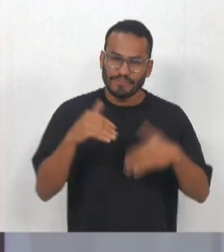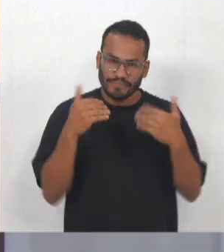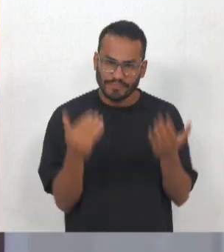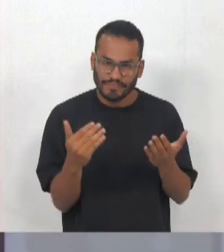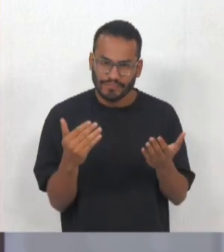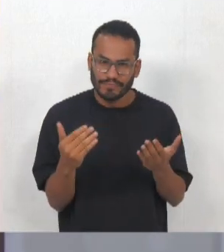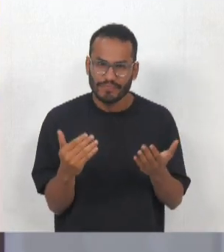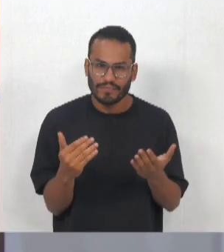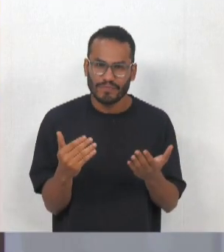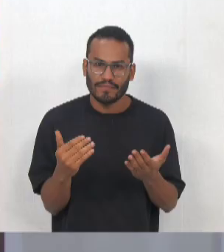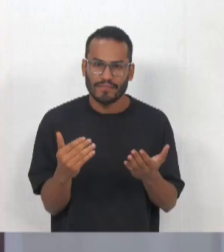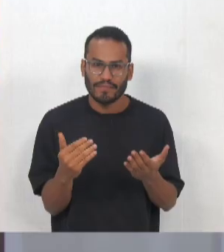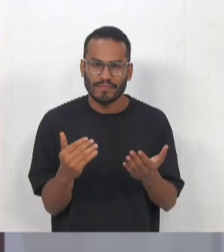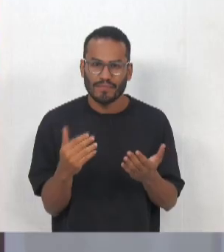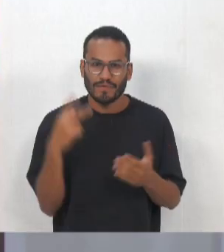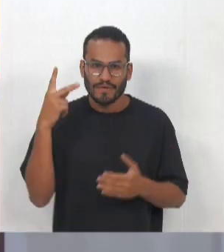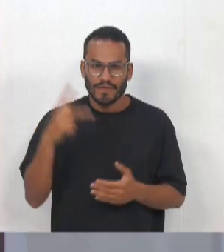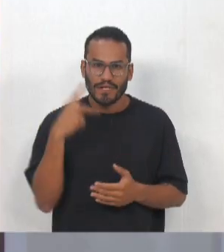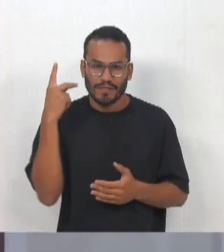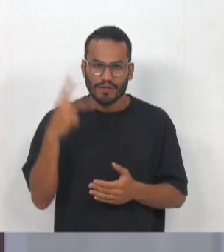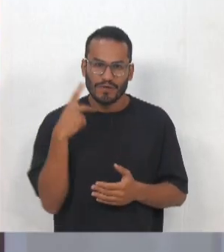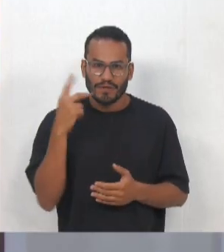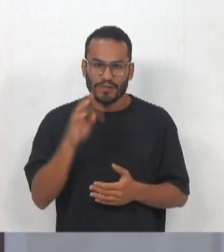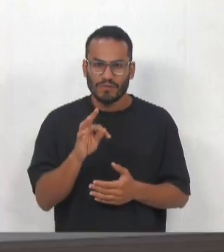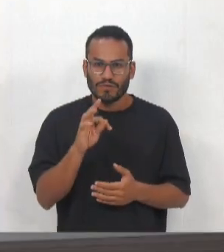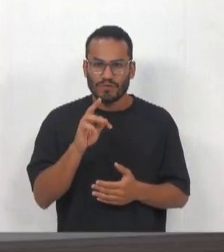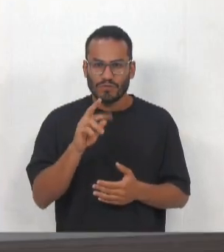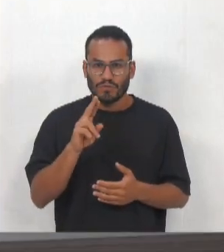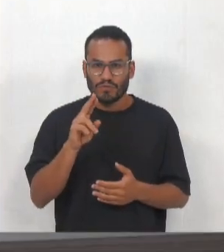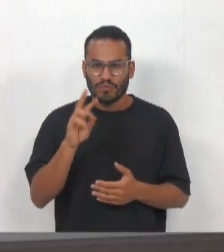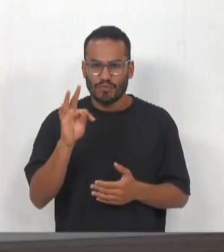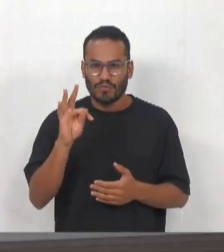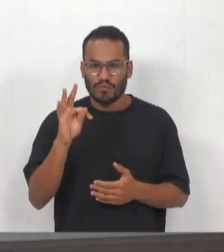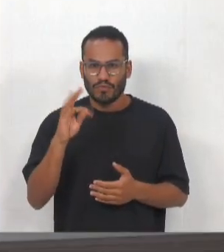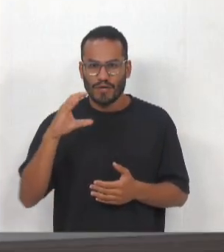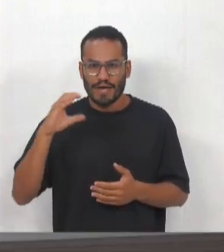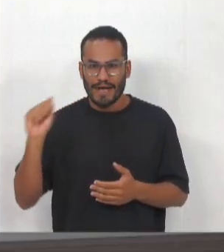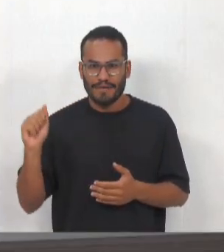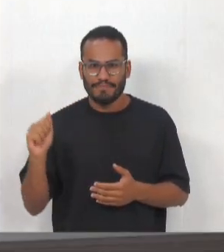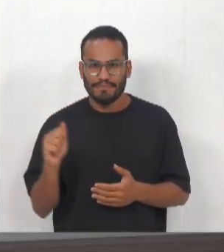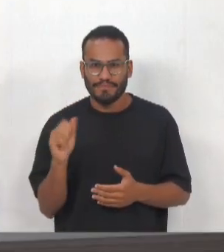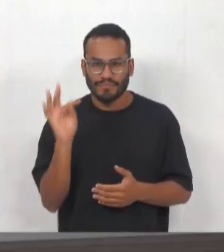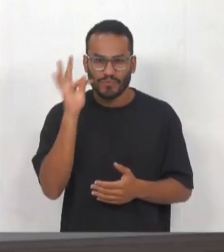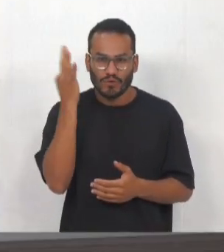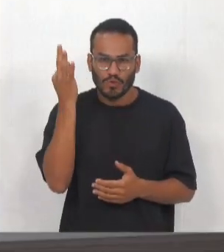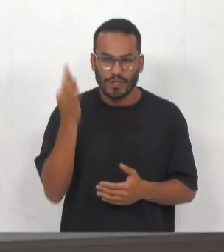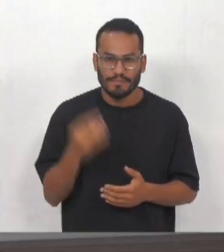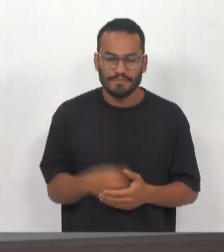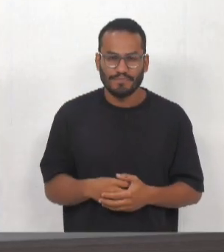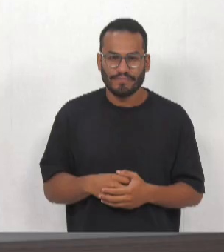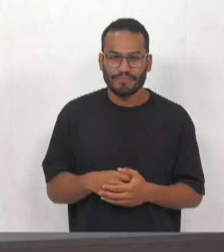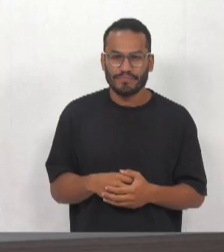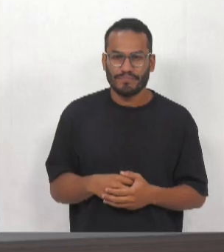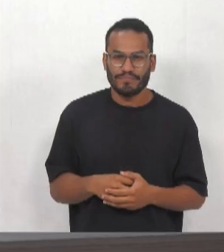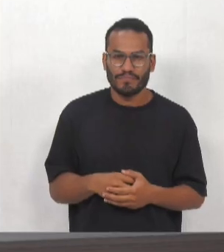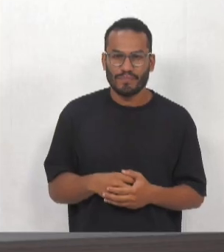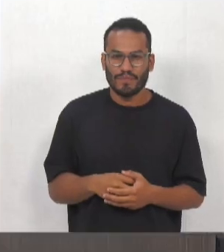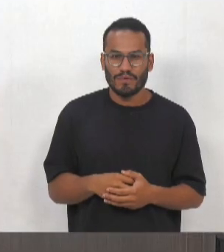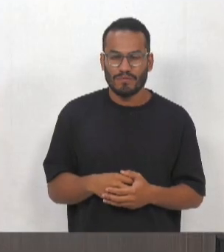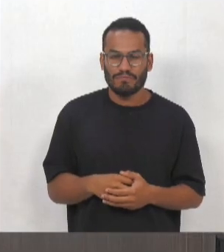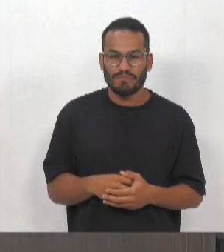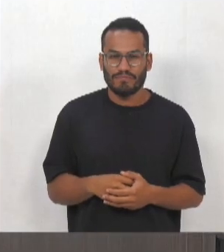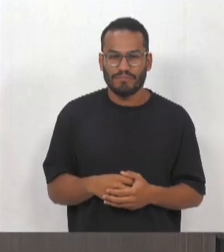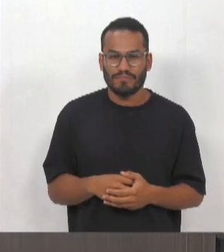ter a parte também do vereador Tuca. Ou se a parte, né, com autorização do orador, o vereador Emanuel Santos